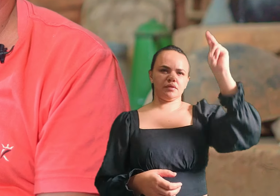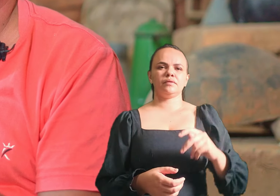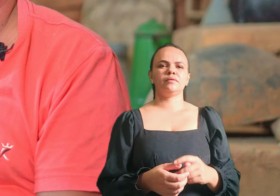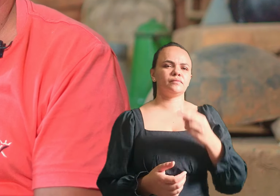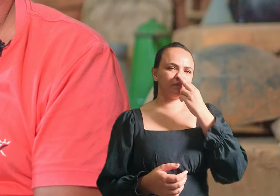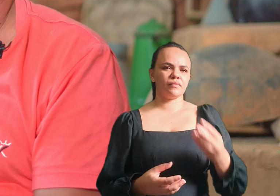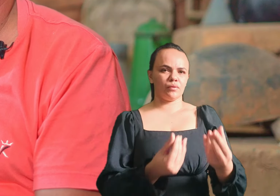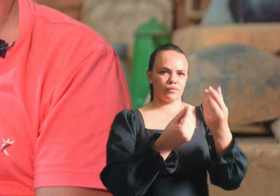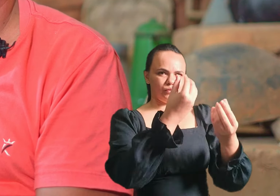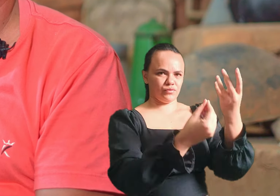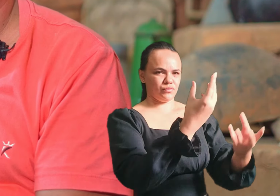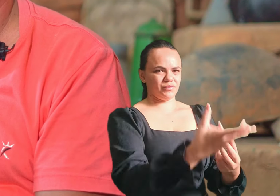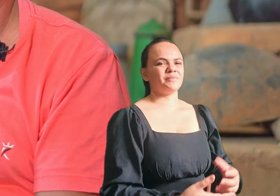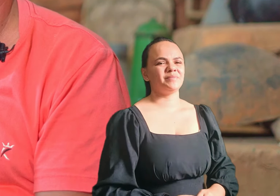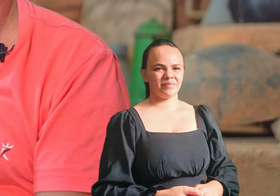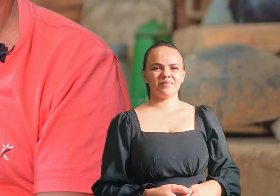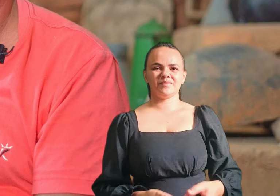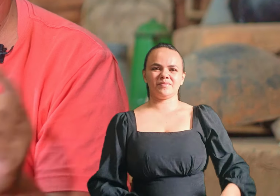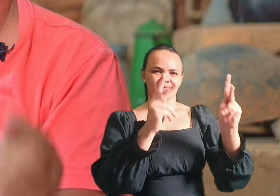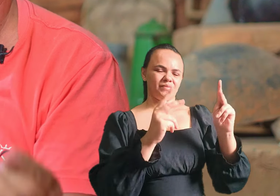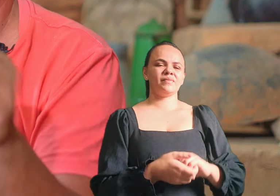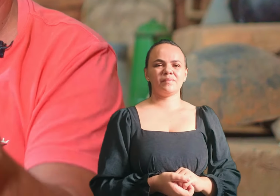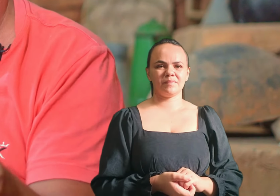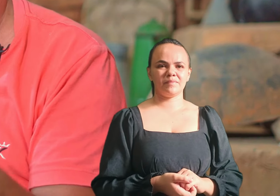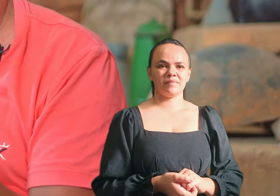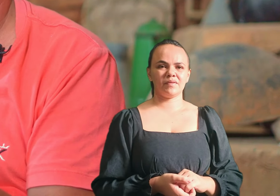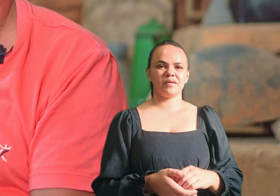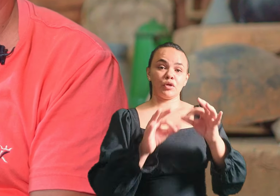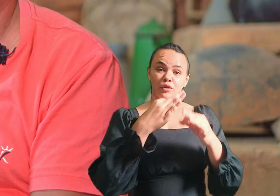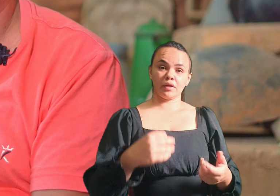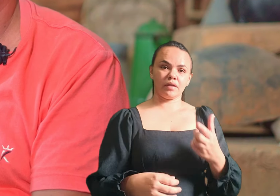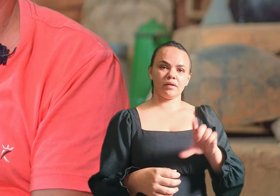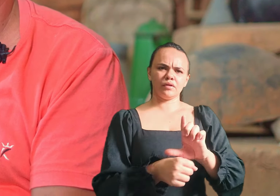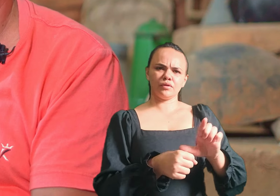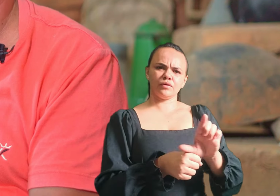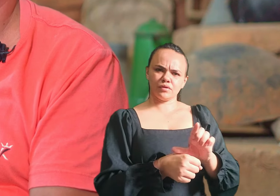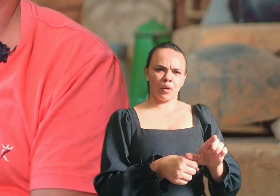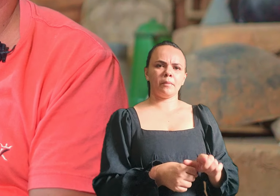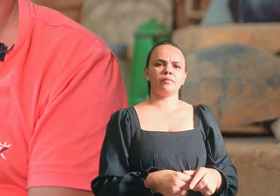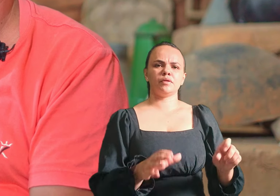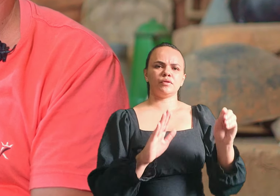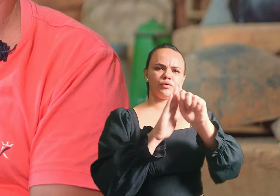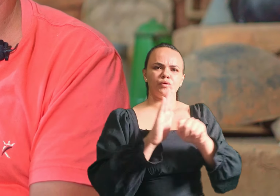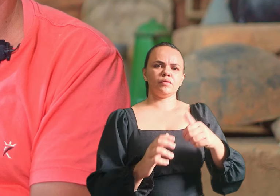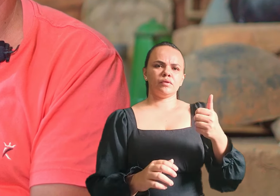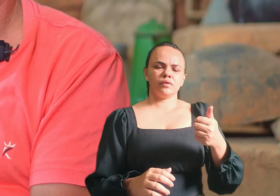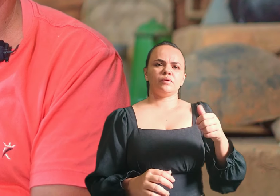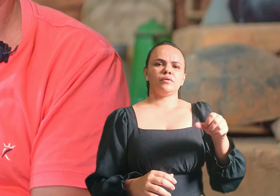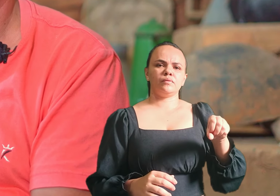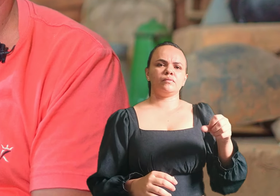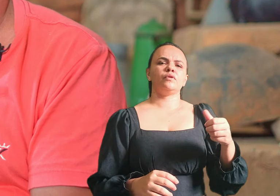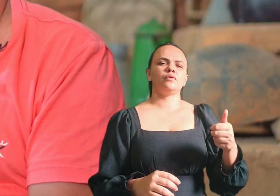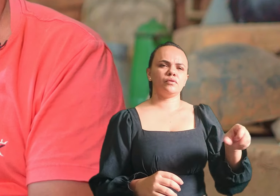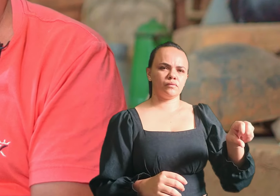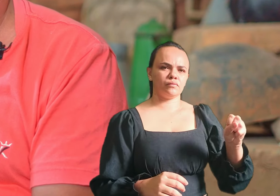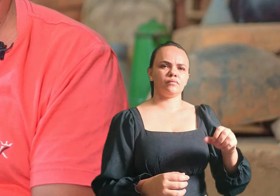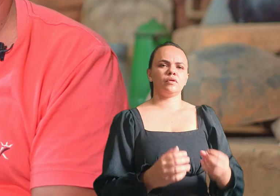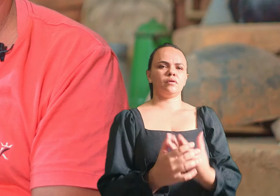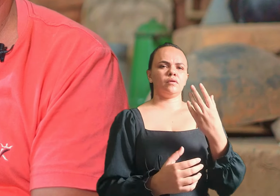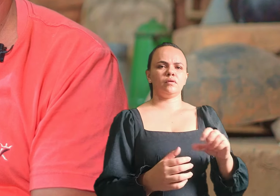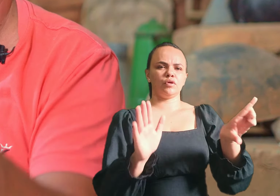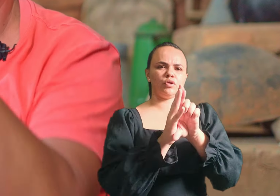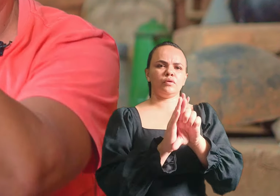um detalhe eh Luiz Gomes oficialmente nem no século XVI nem no século XIX em nenhum momento alguém criou uma lei que disse assim a